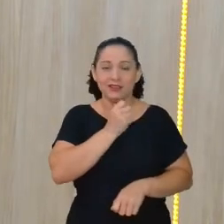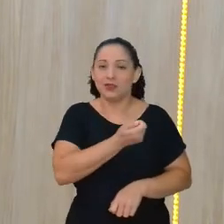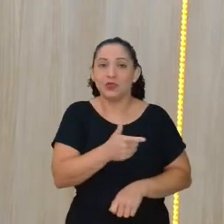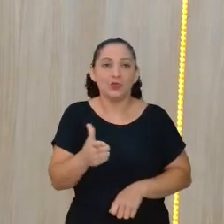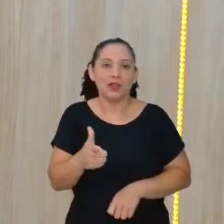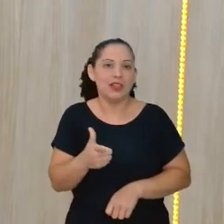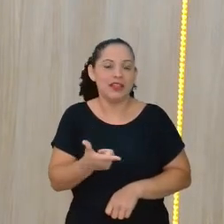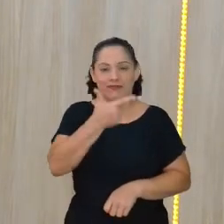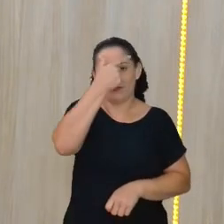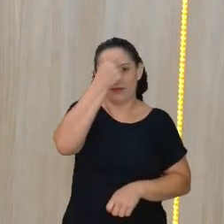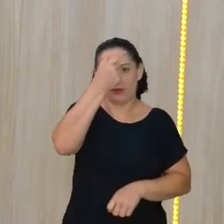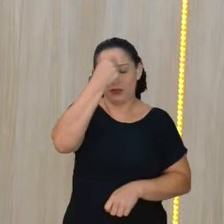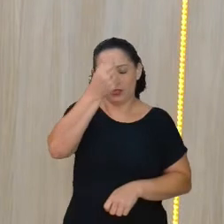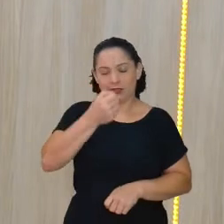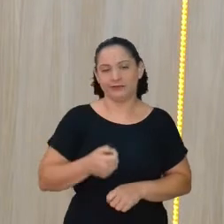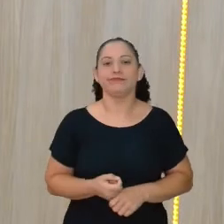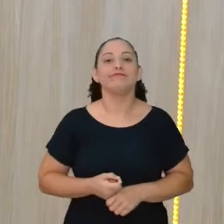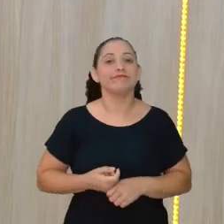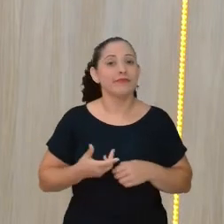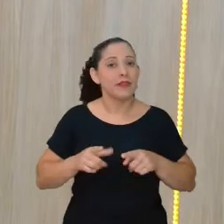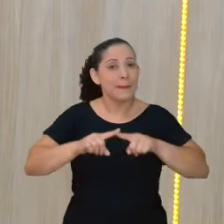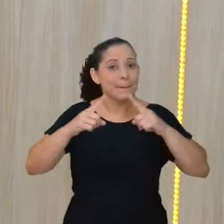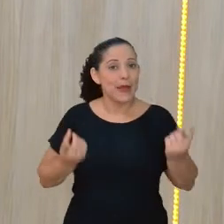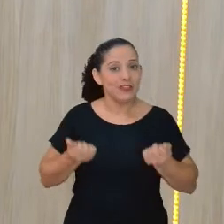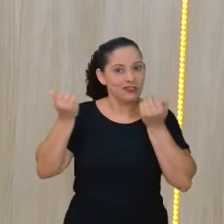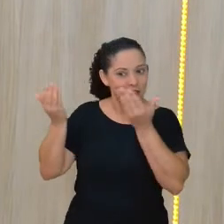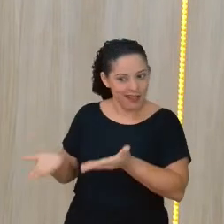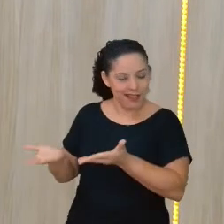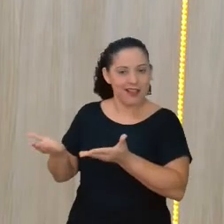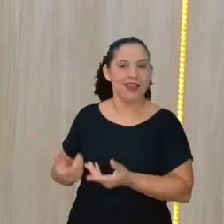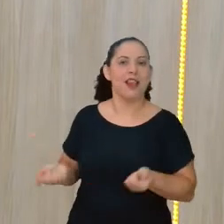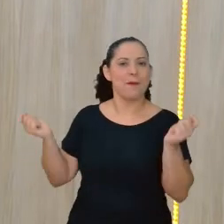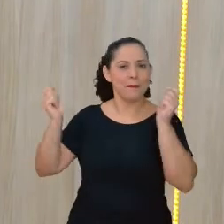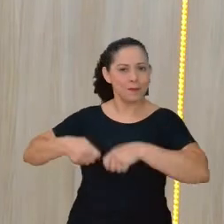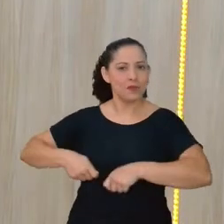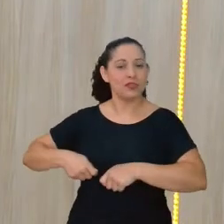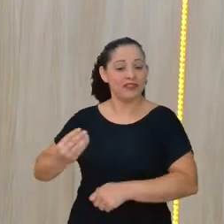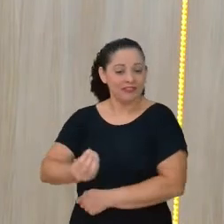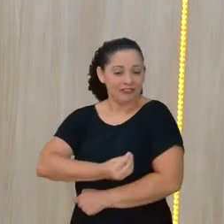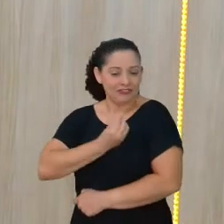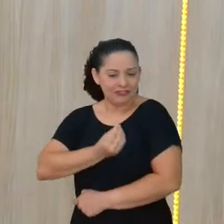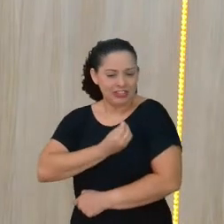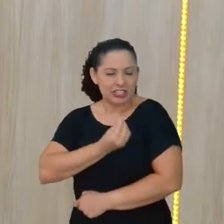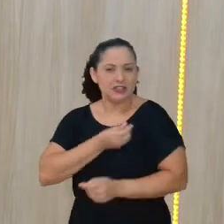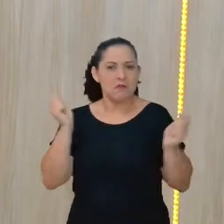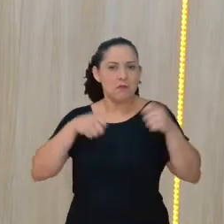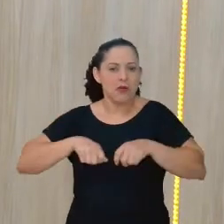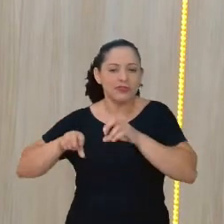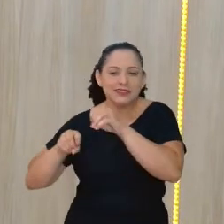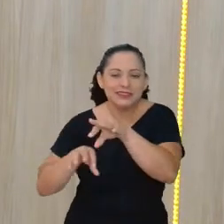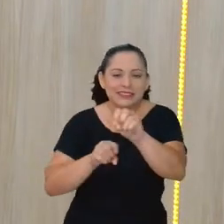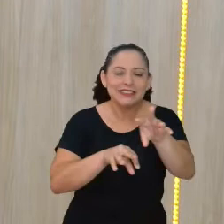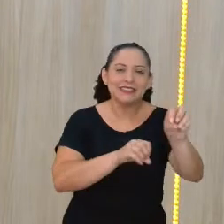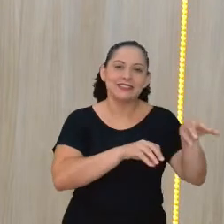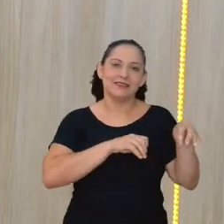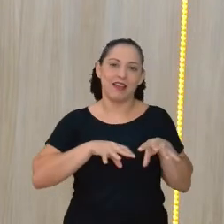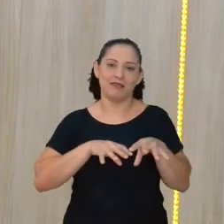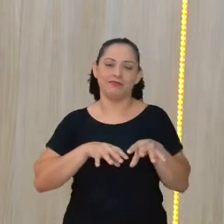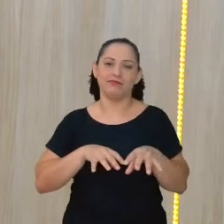aí, ela não é licenciada, mas ela é professora por fato. Ela é professora de fato, porque